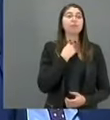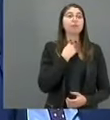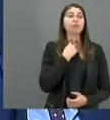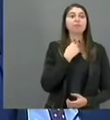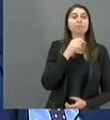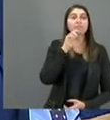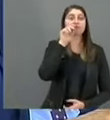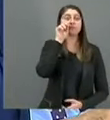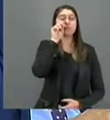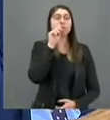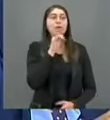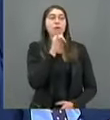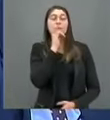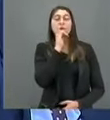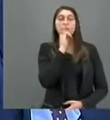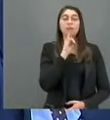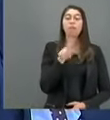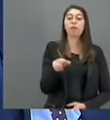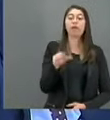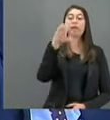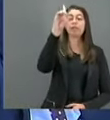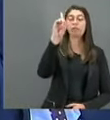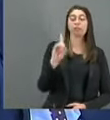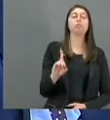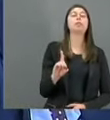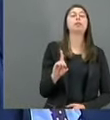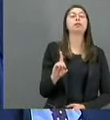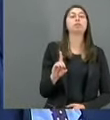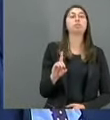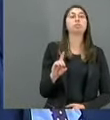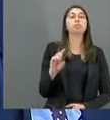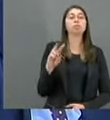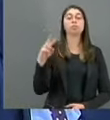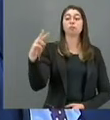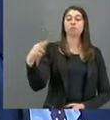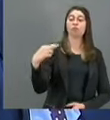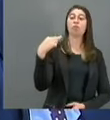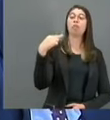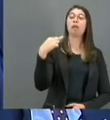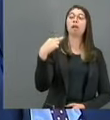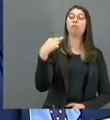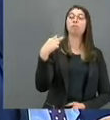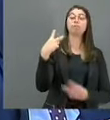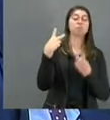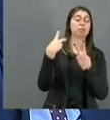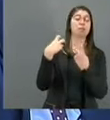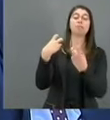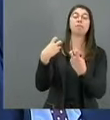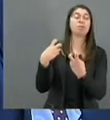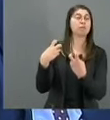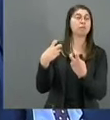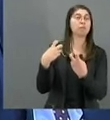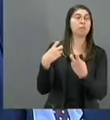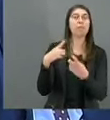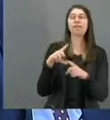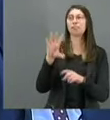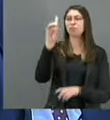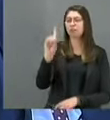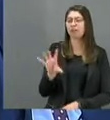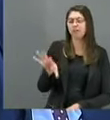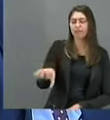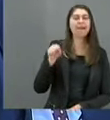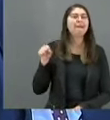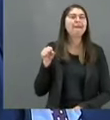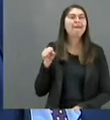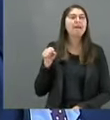Será que eu tenho que tirar dele o direito de olhar para mim e não me reconhecer? O mais importante